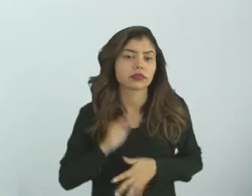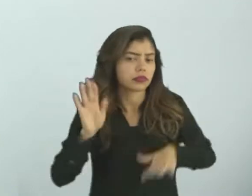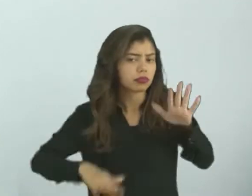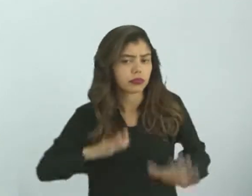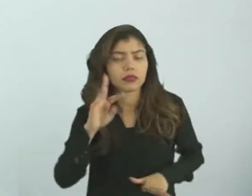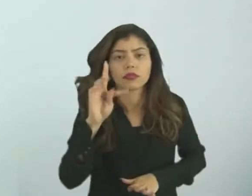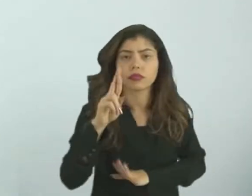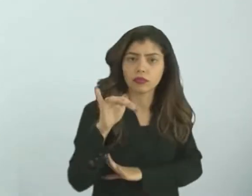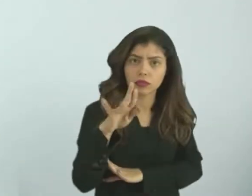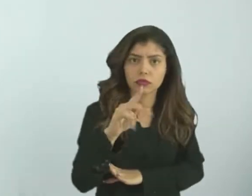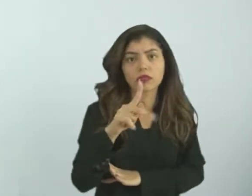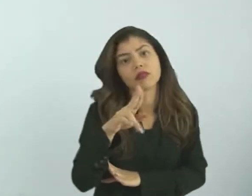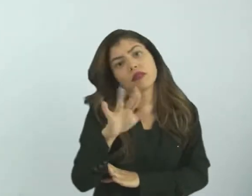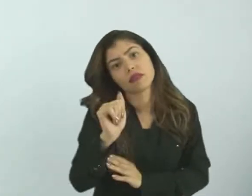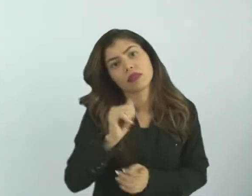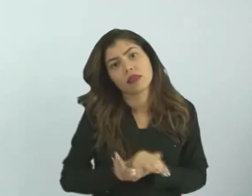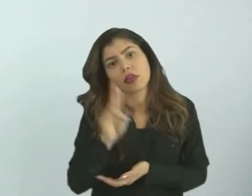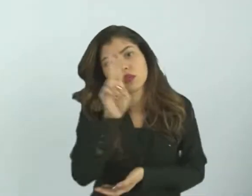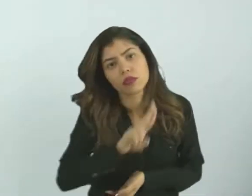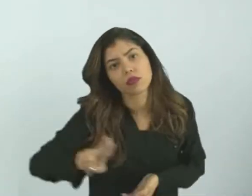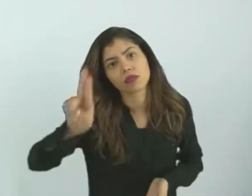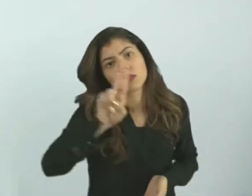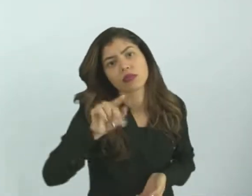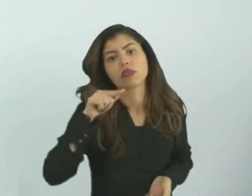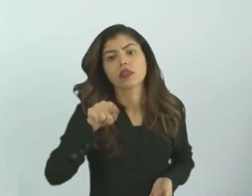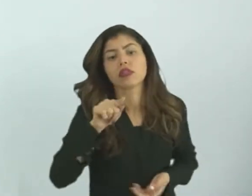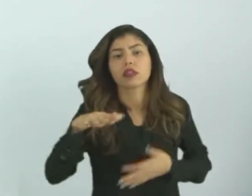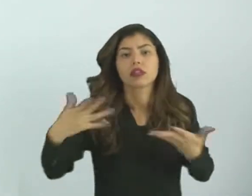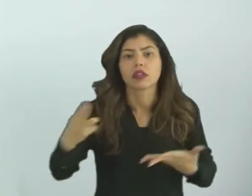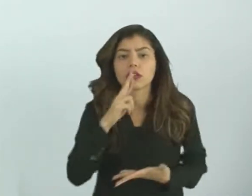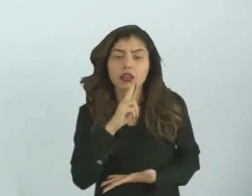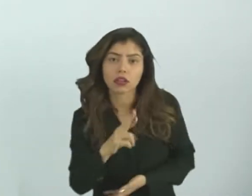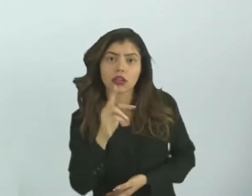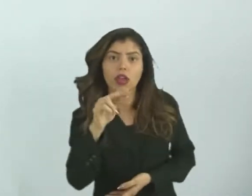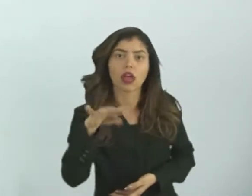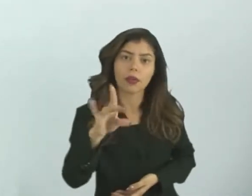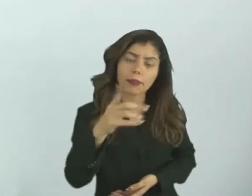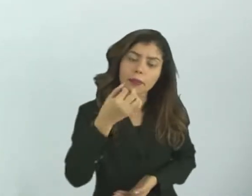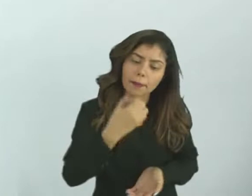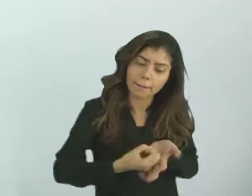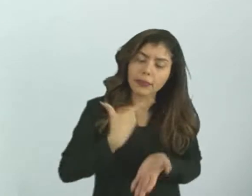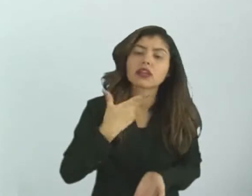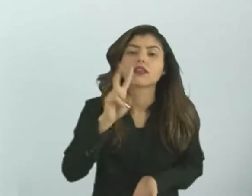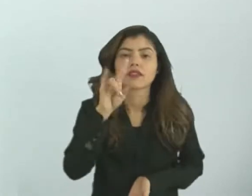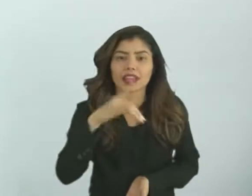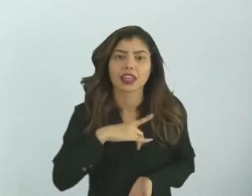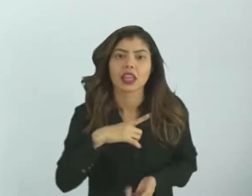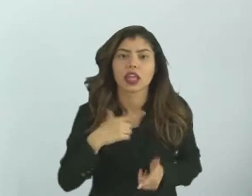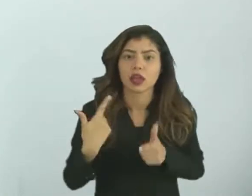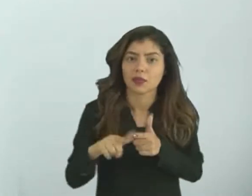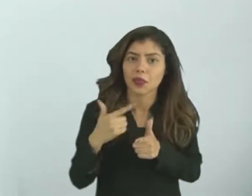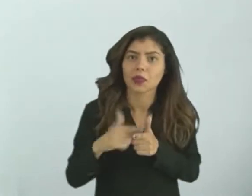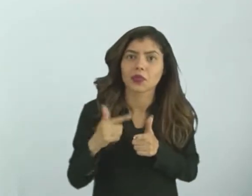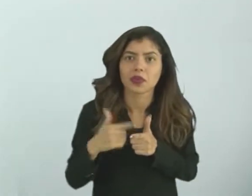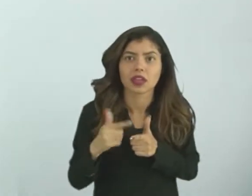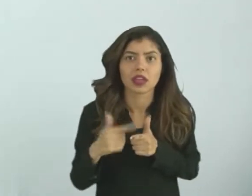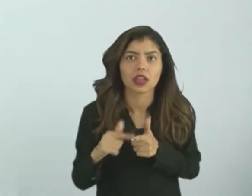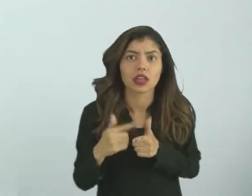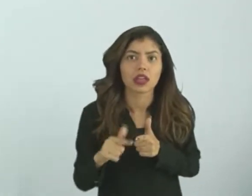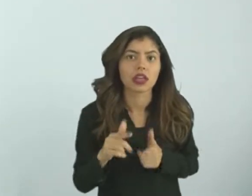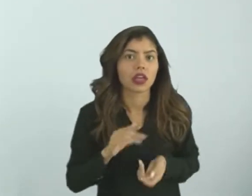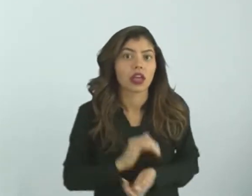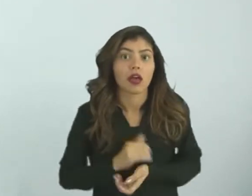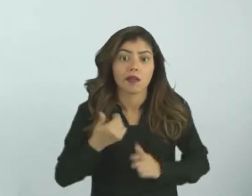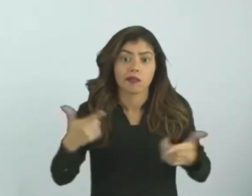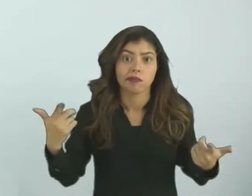aquela testosterona, utilizar esse remédio, esse medicamento, vão ter efeitos colaterais muito